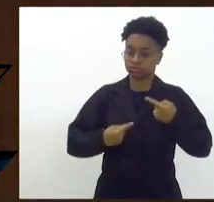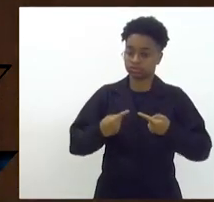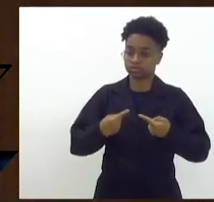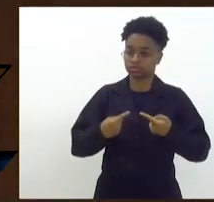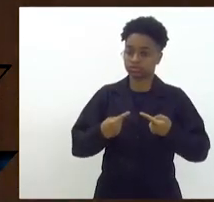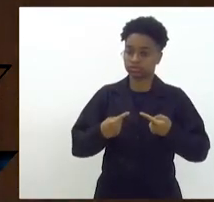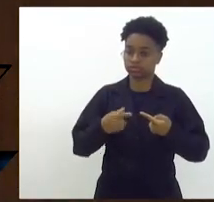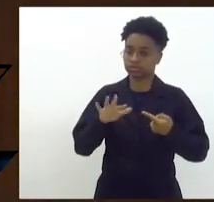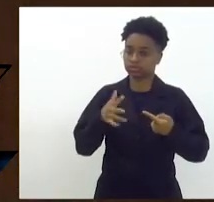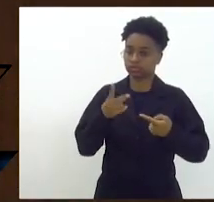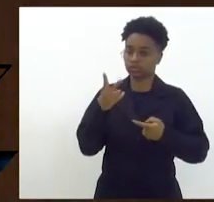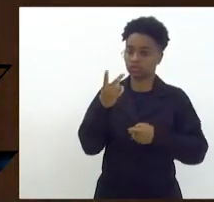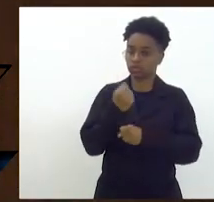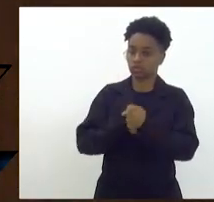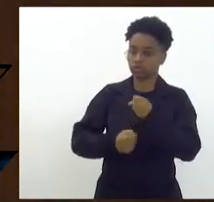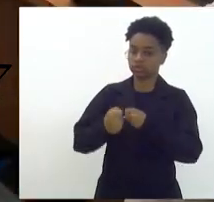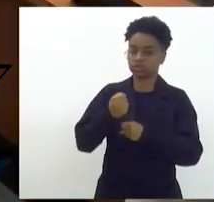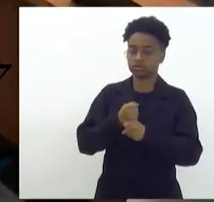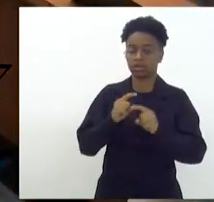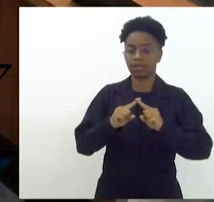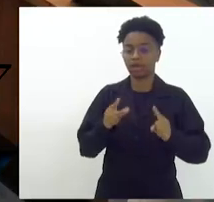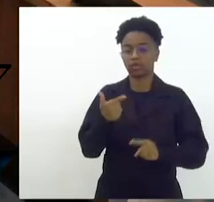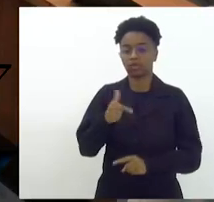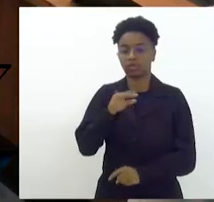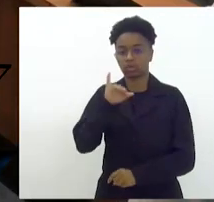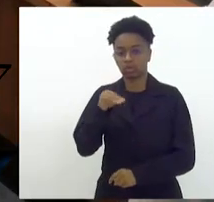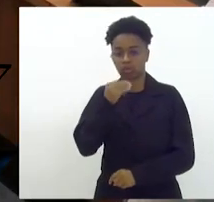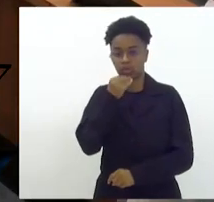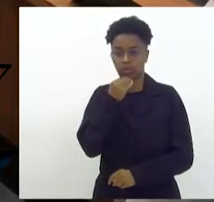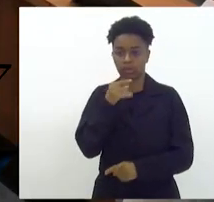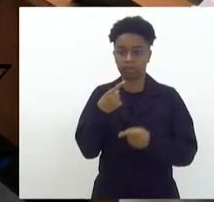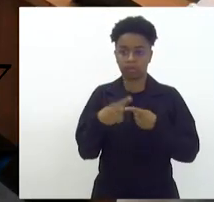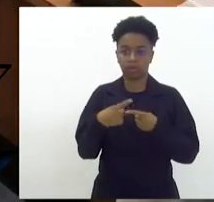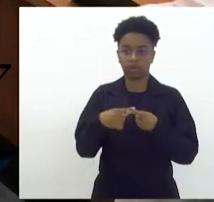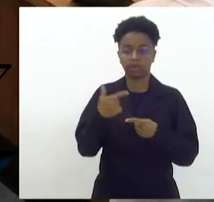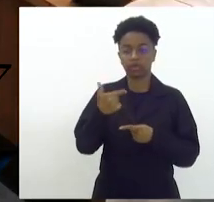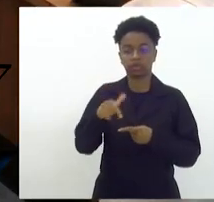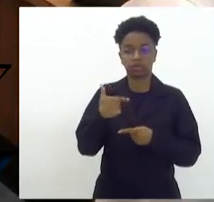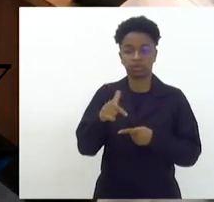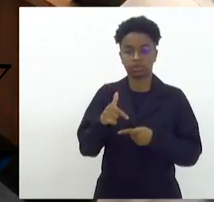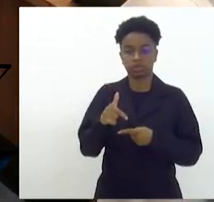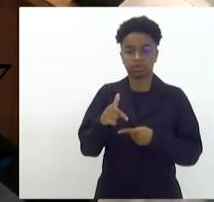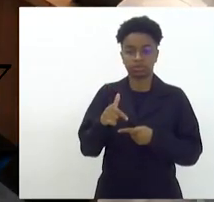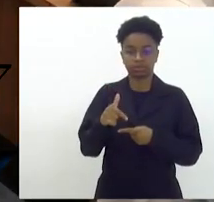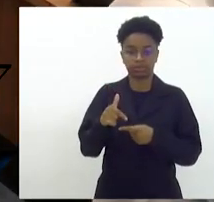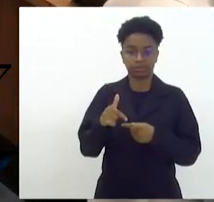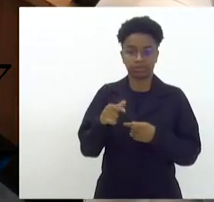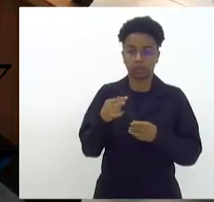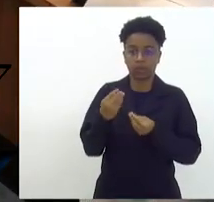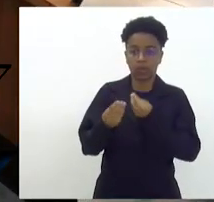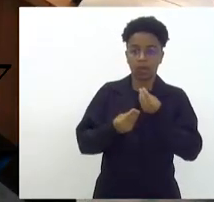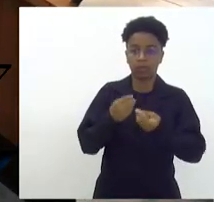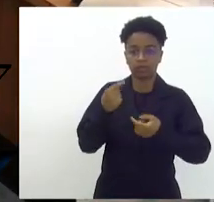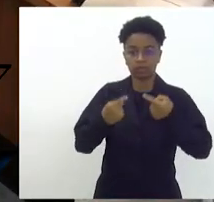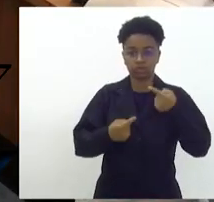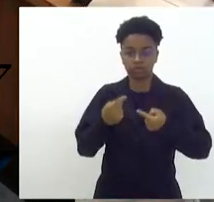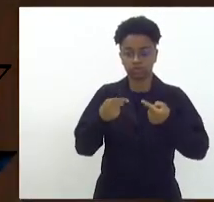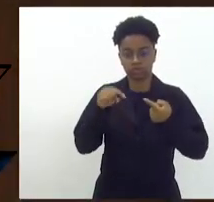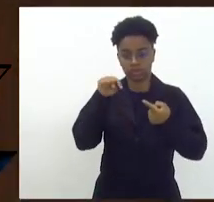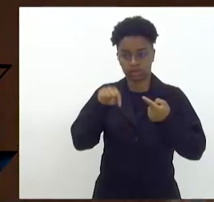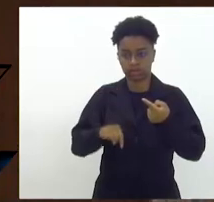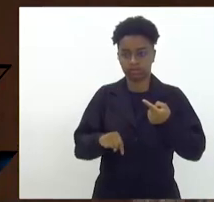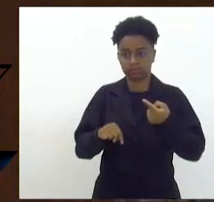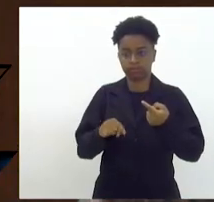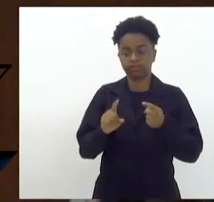os dois anos atrás a gente não teve oportunidade porque não tínhamos mandatos de trazer essa discussão nesse Parlamento